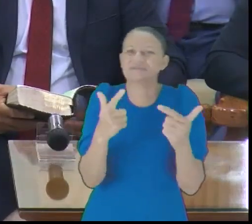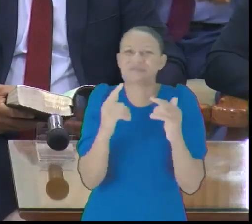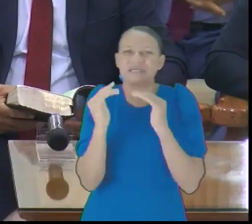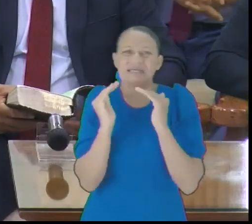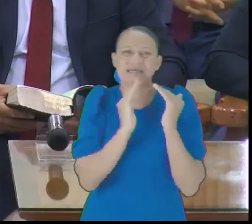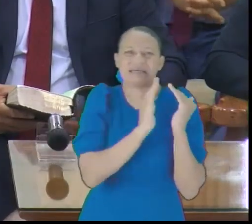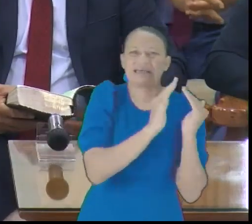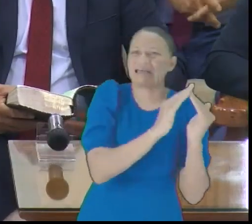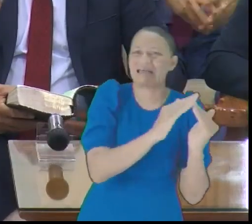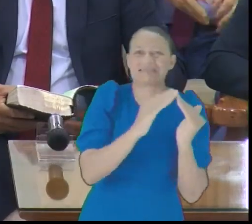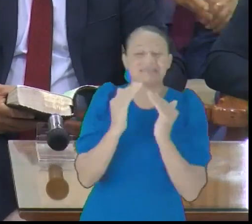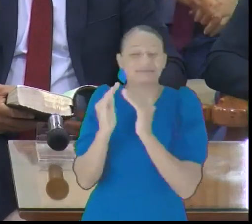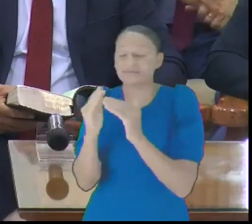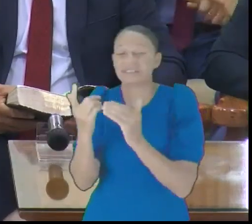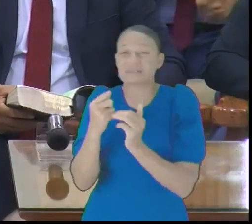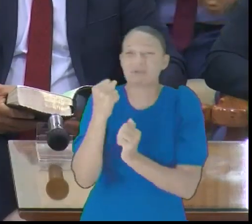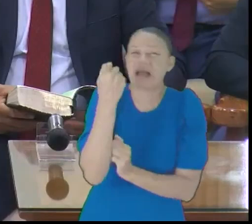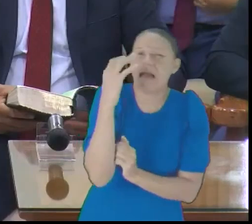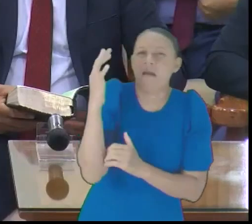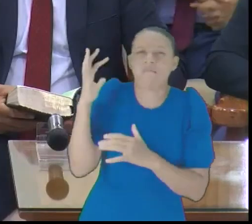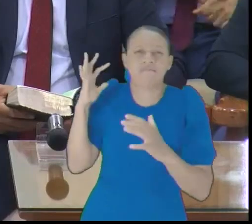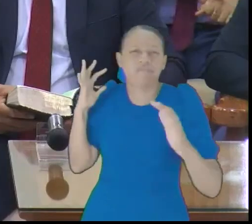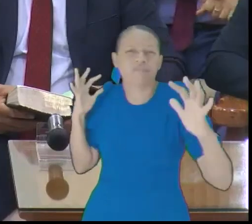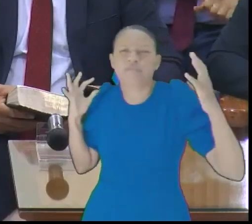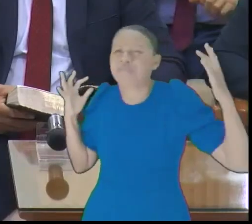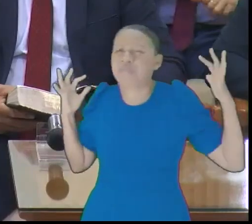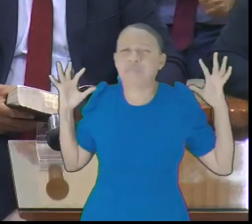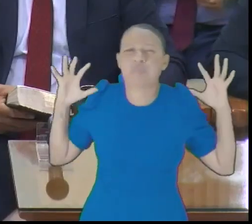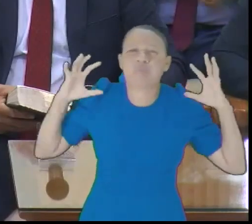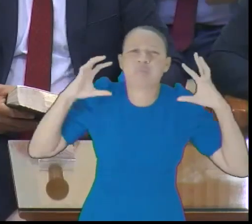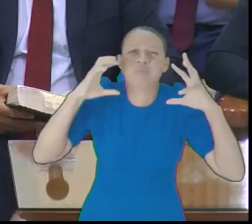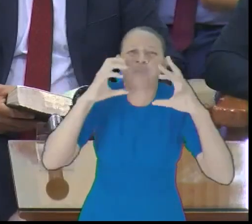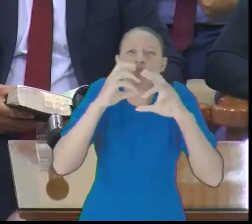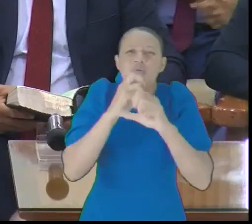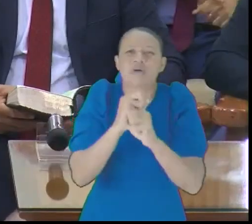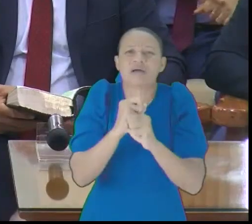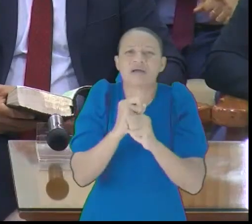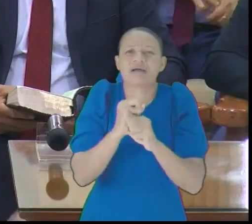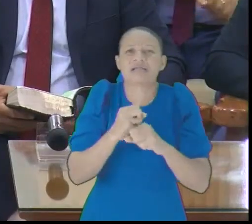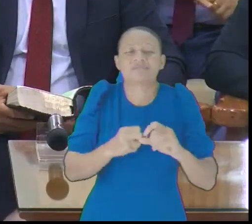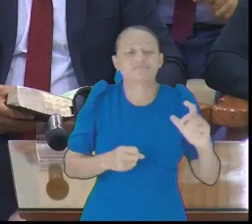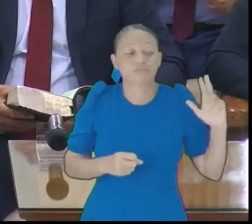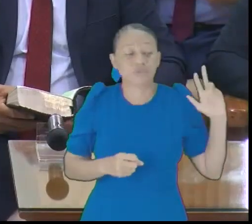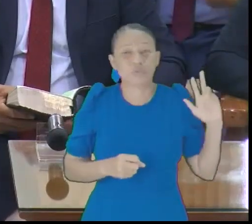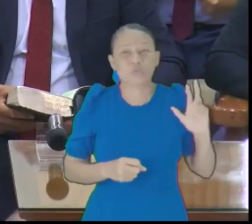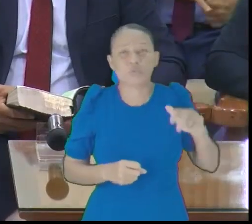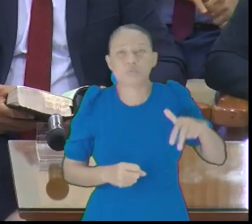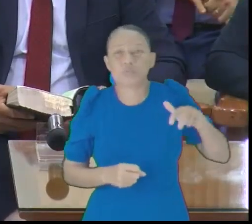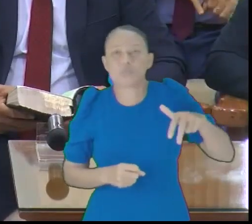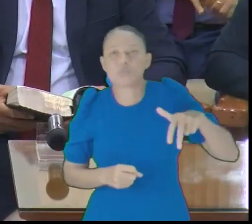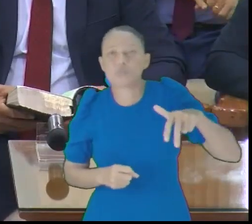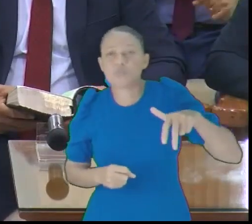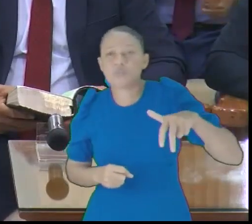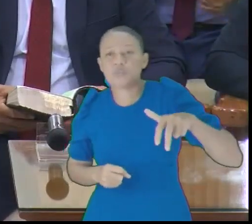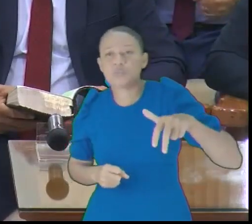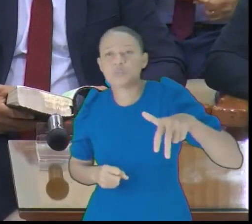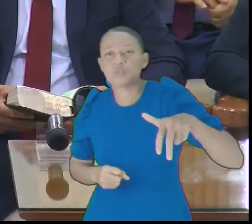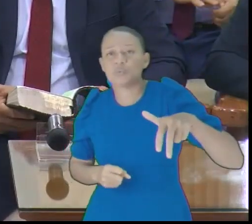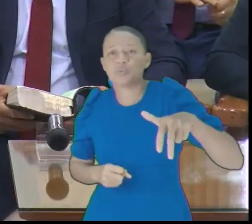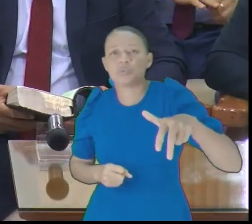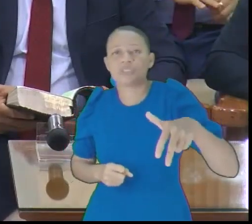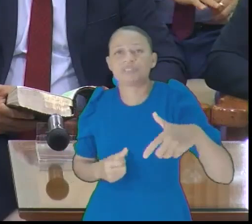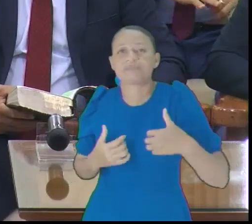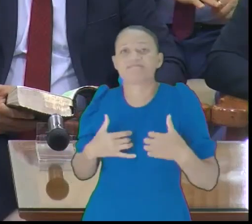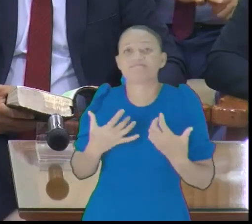era mato de um lado, mato do outro. Mas eu estou vindo da casa da minha mãe e estou indo para casa. E